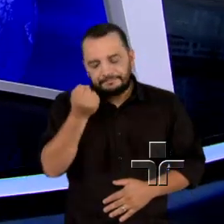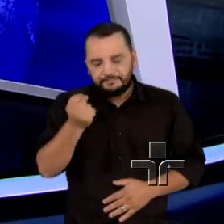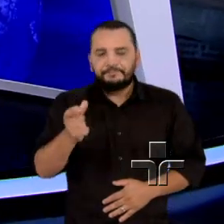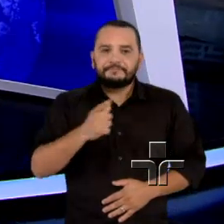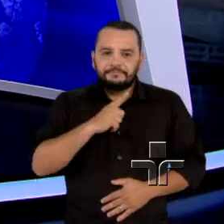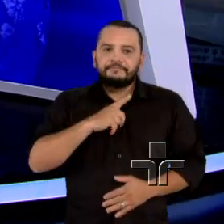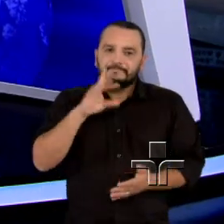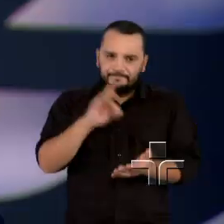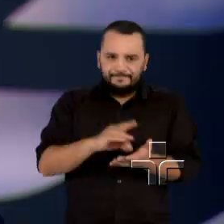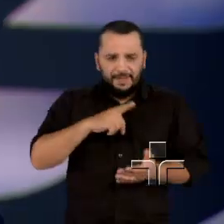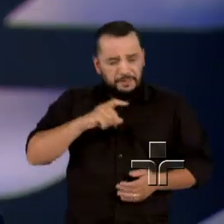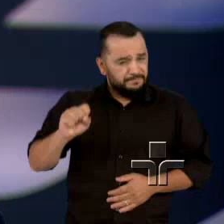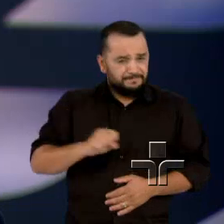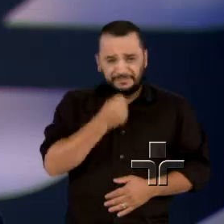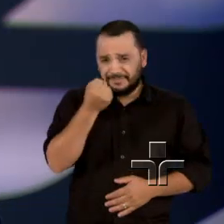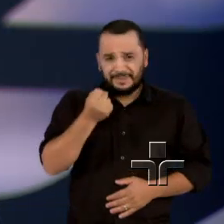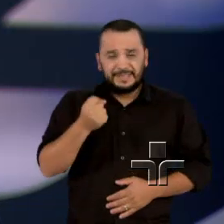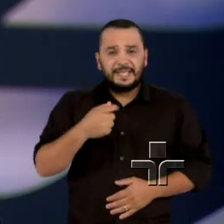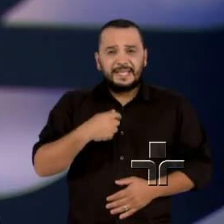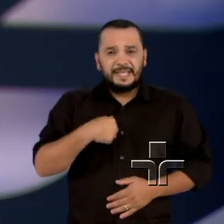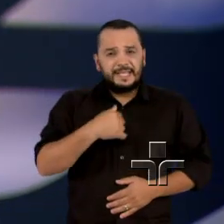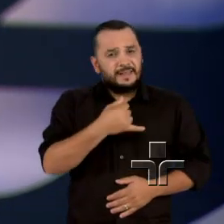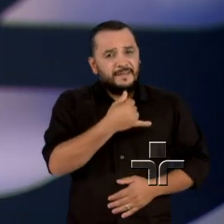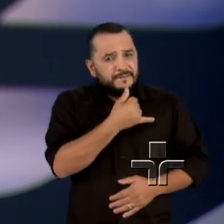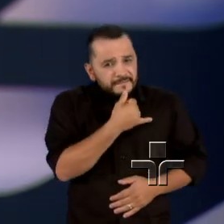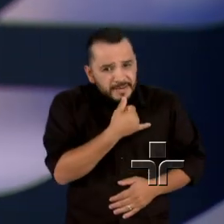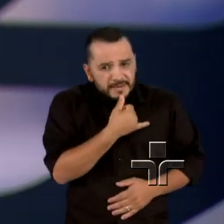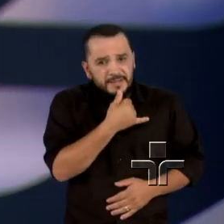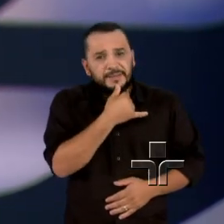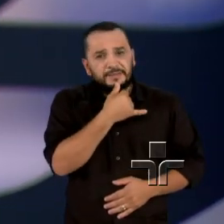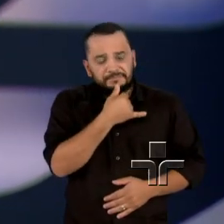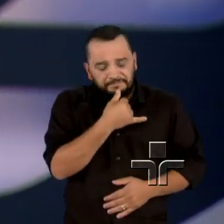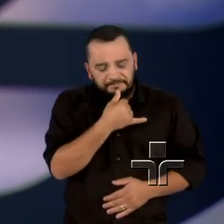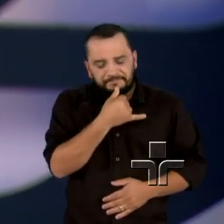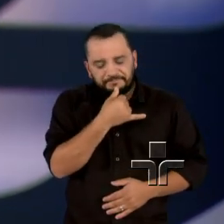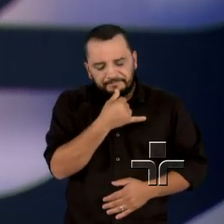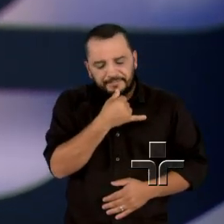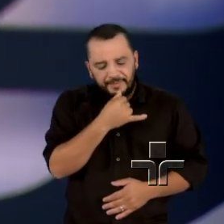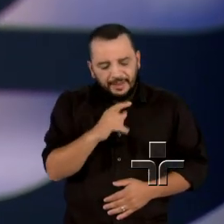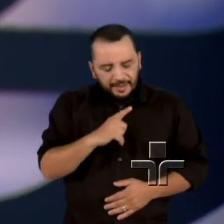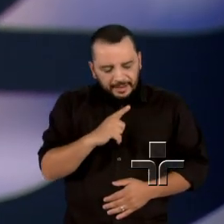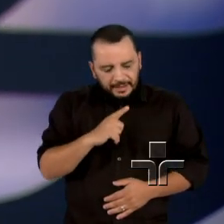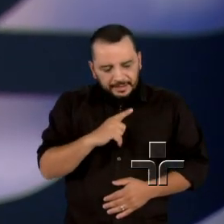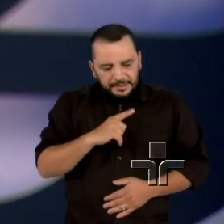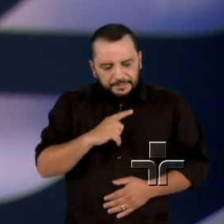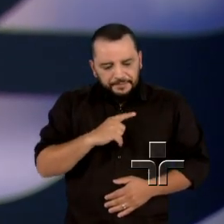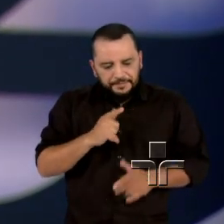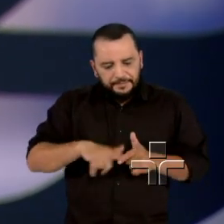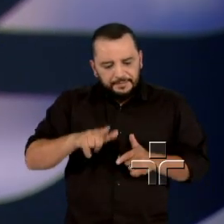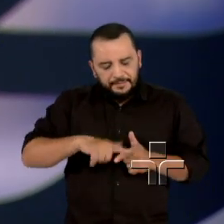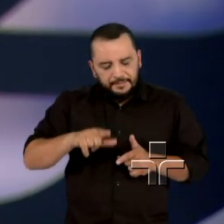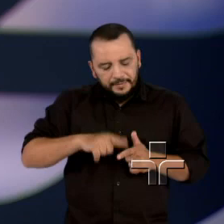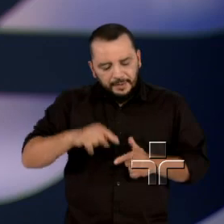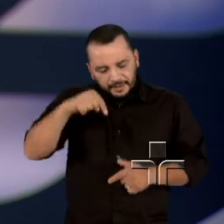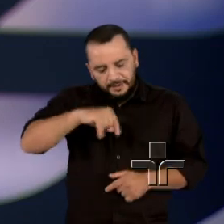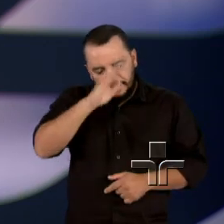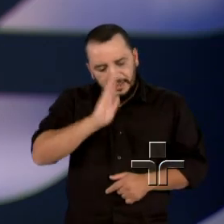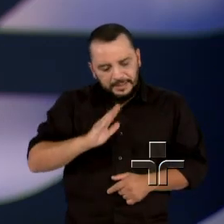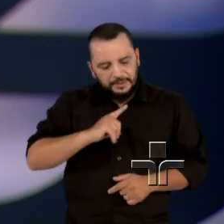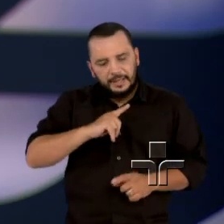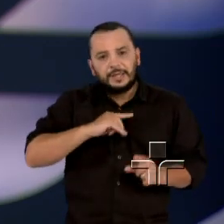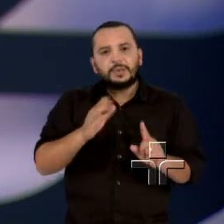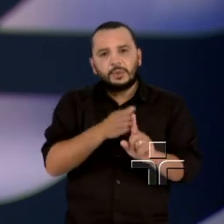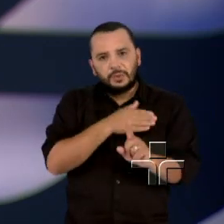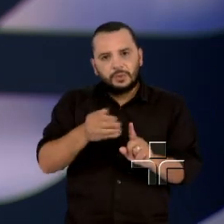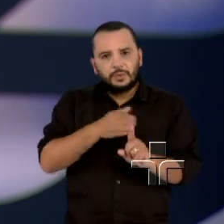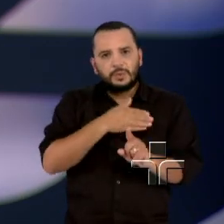revoltante. Infelizmente, a gente tem aí uma situação no país em que a tortura ainda é